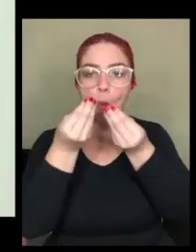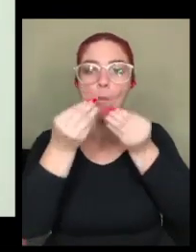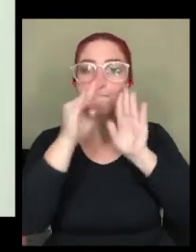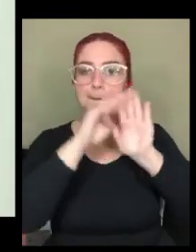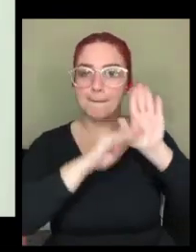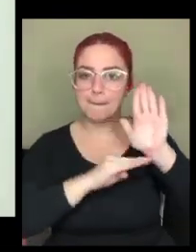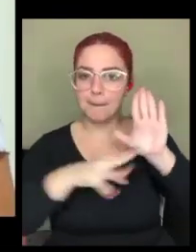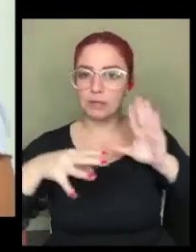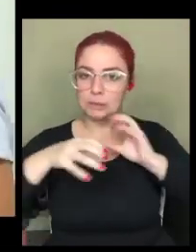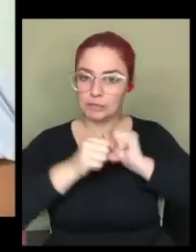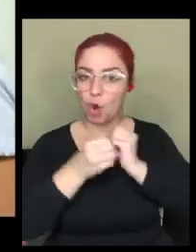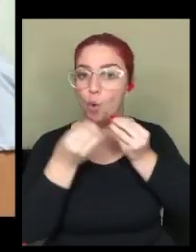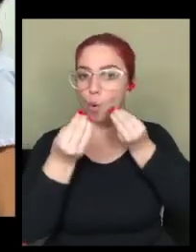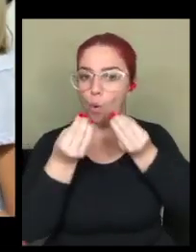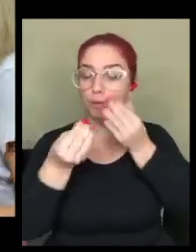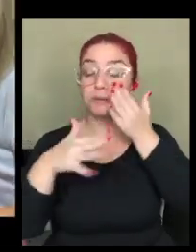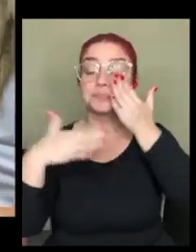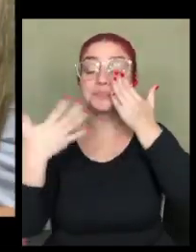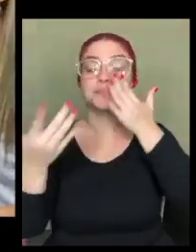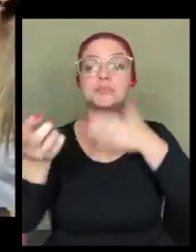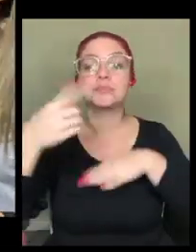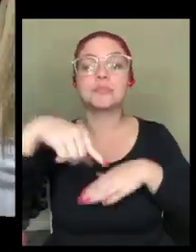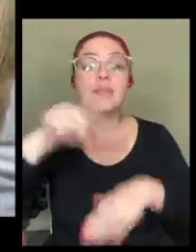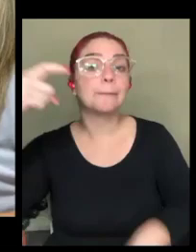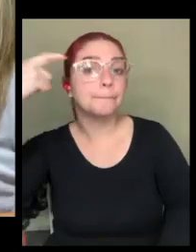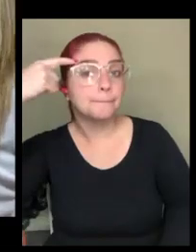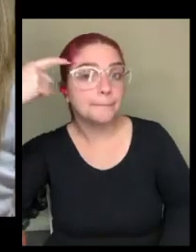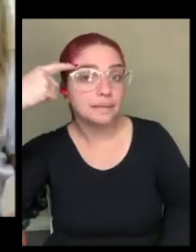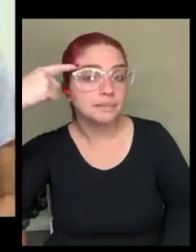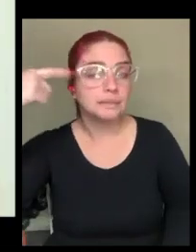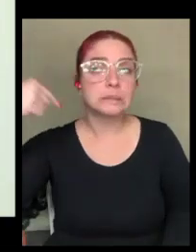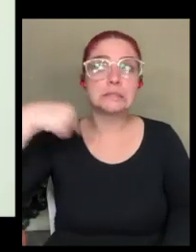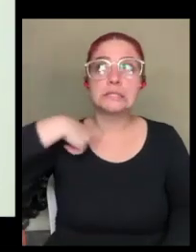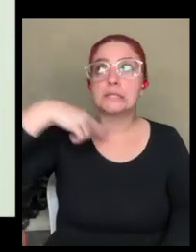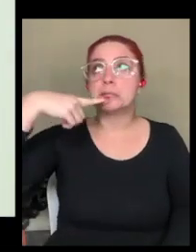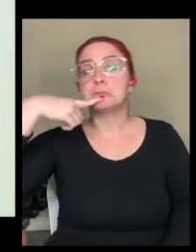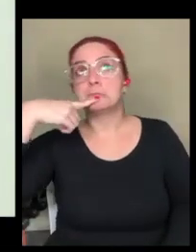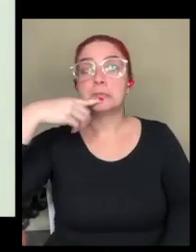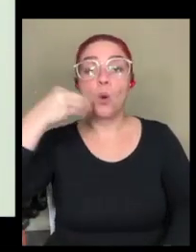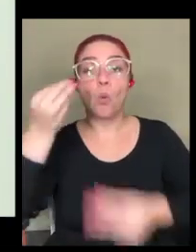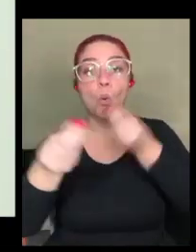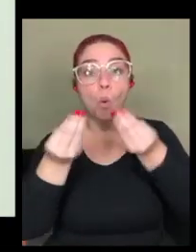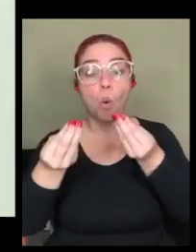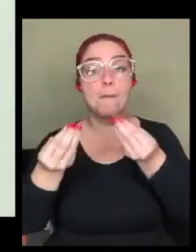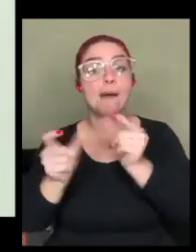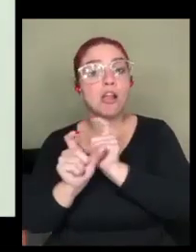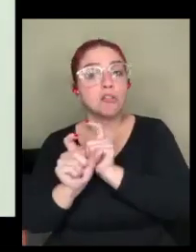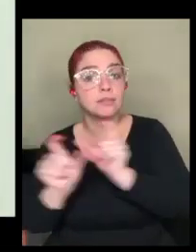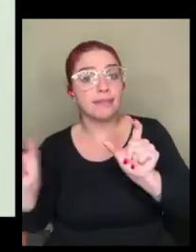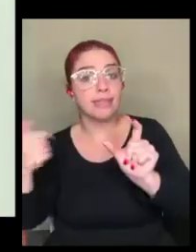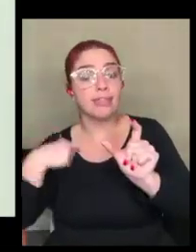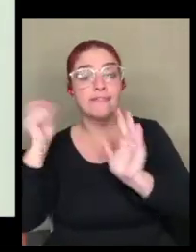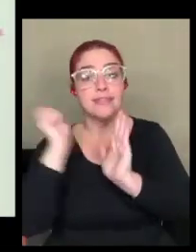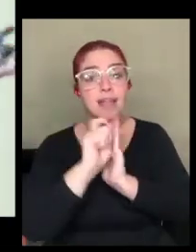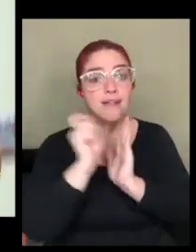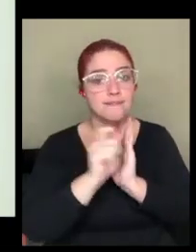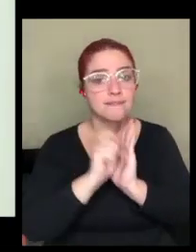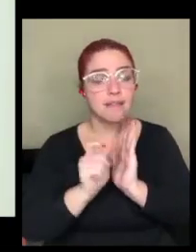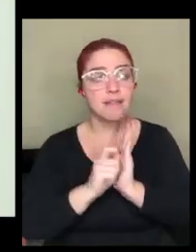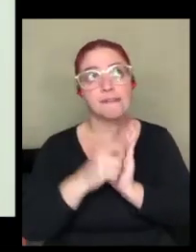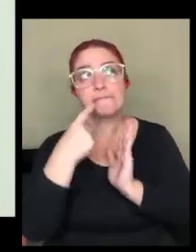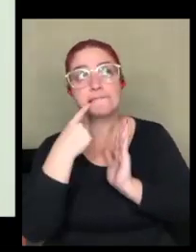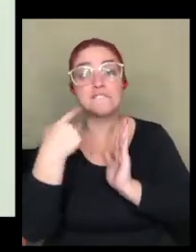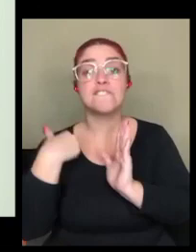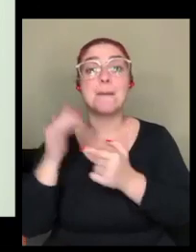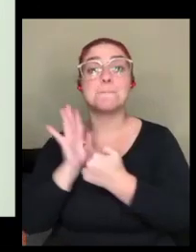questão. Então, agora, eu preciso que vocês aí em casa pensem. Qual é a expressão algébrica que eu devo